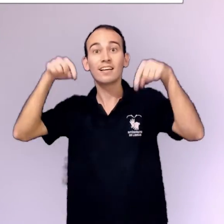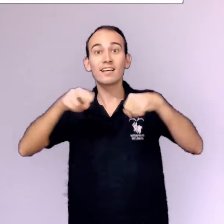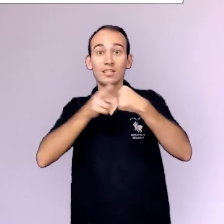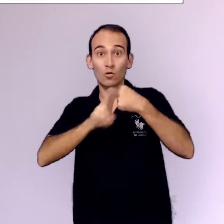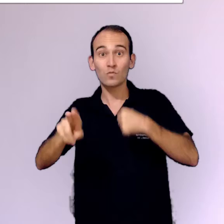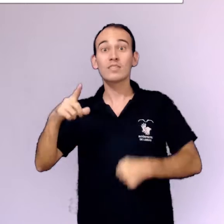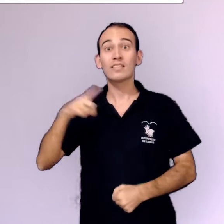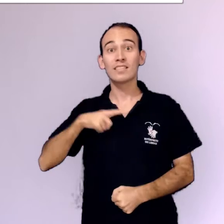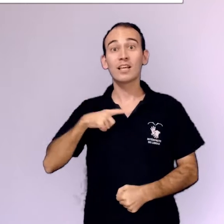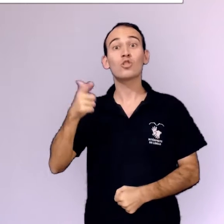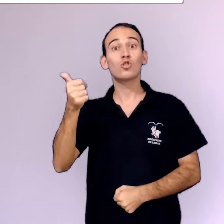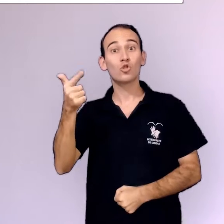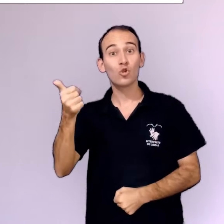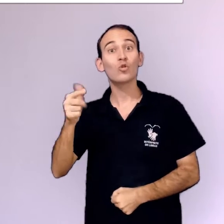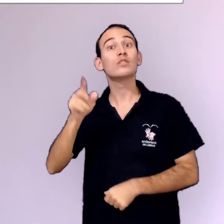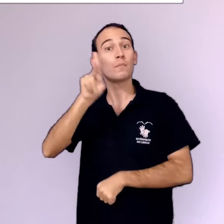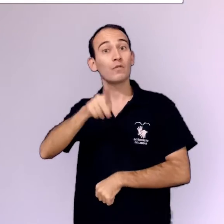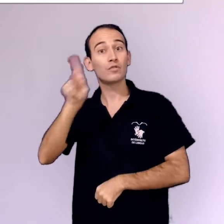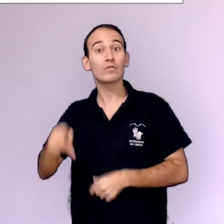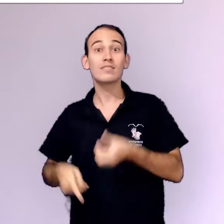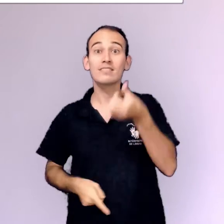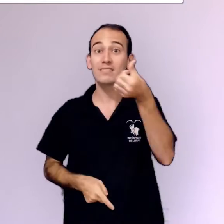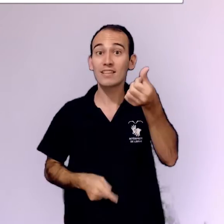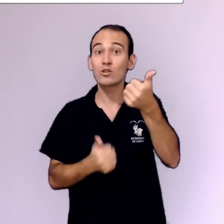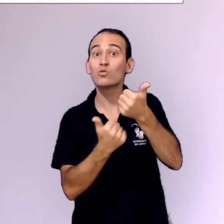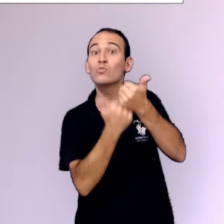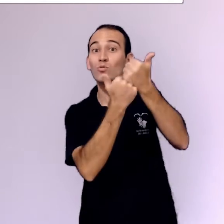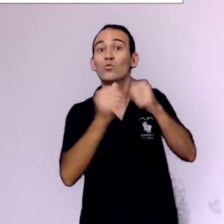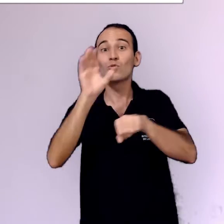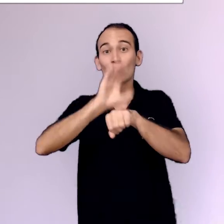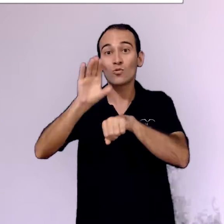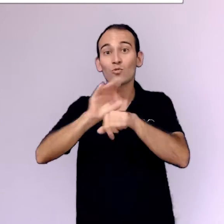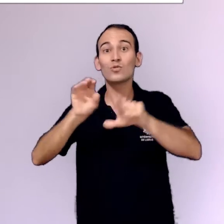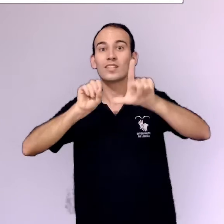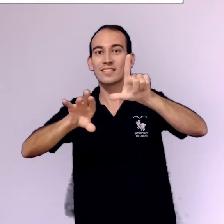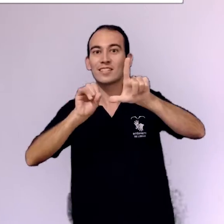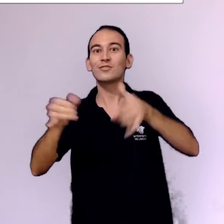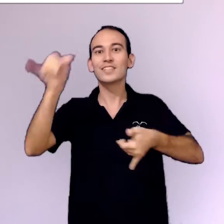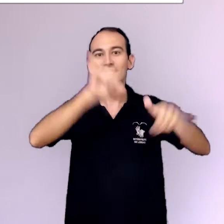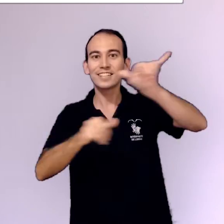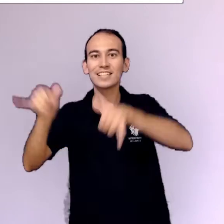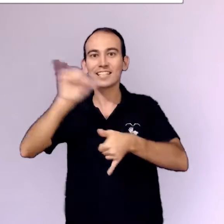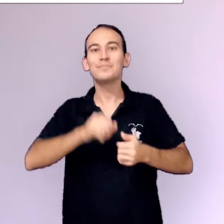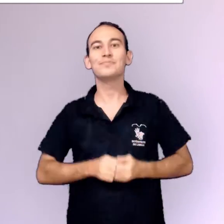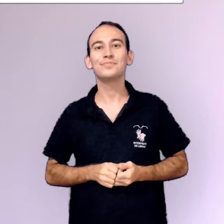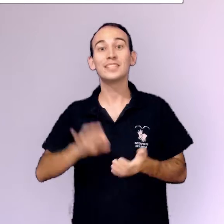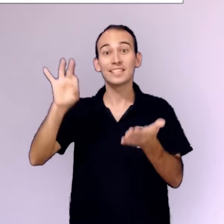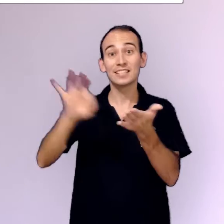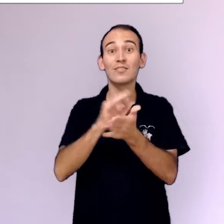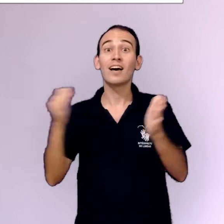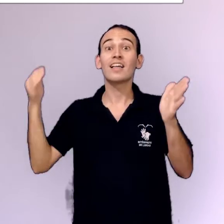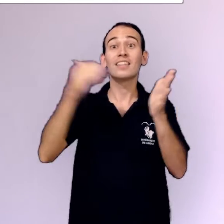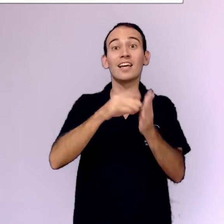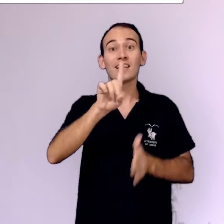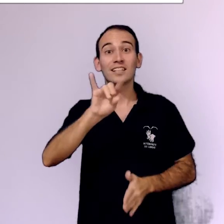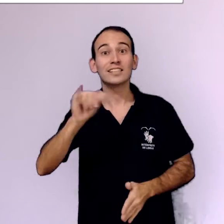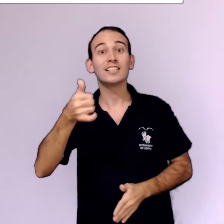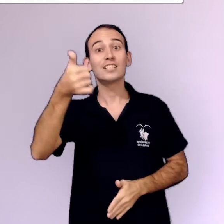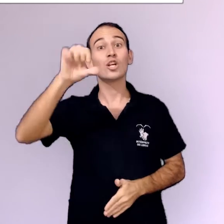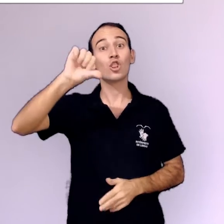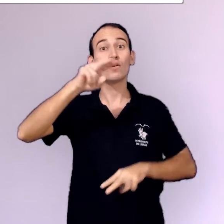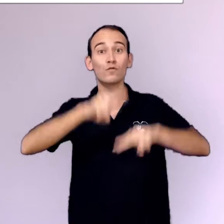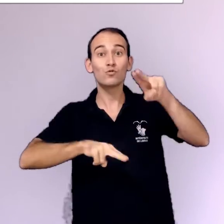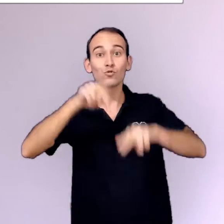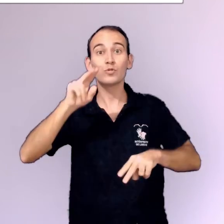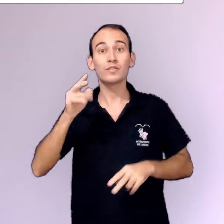professores formadores e 6 vagas para tutores do curso. As inscrições devem ser feitas até o dia 19 de